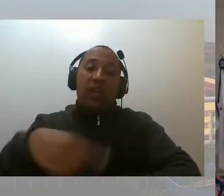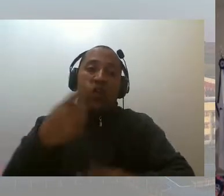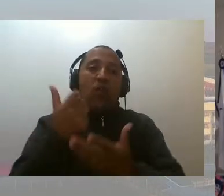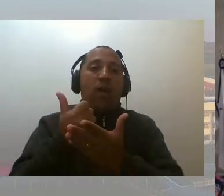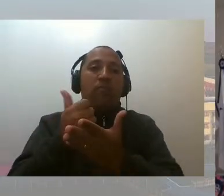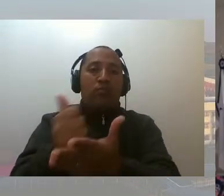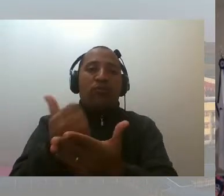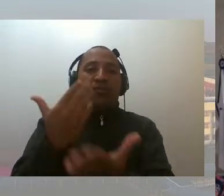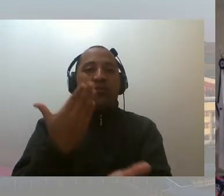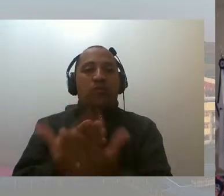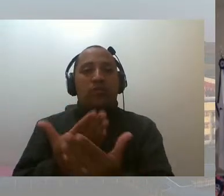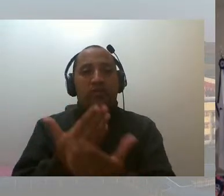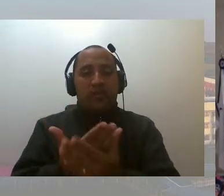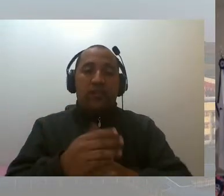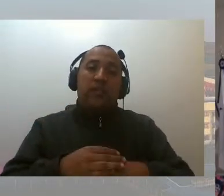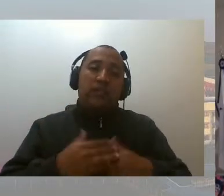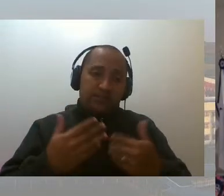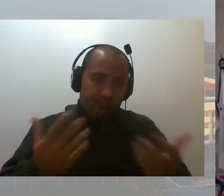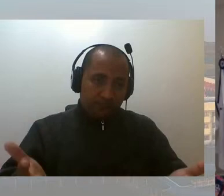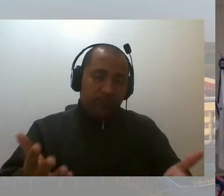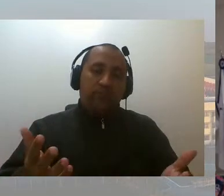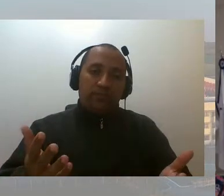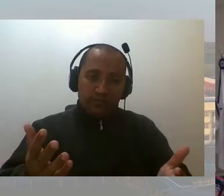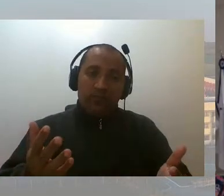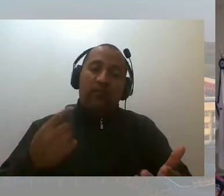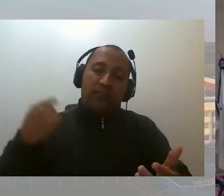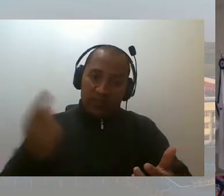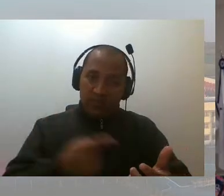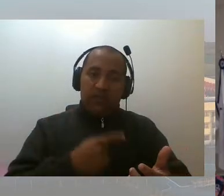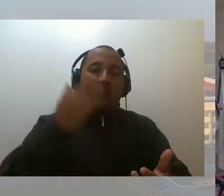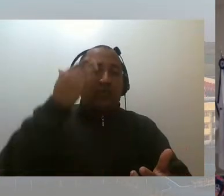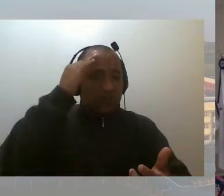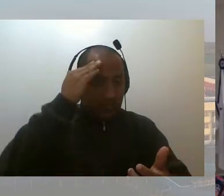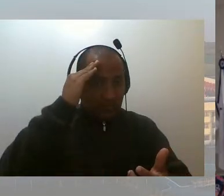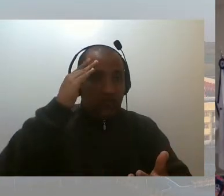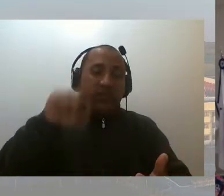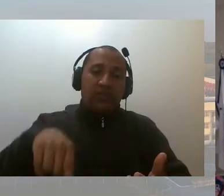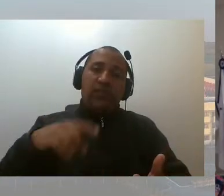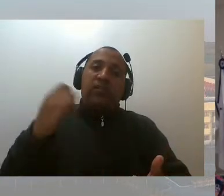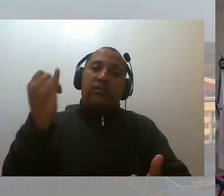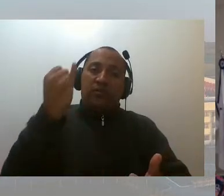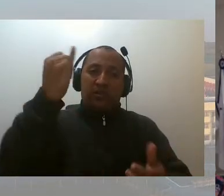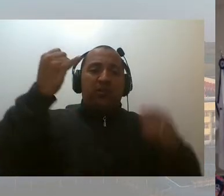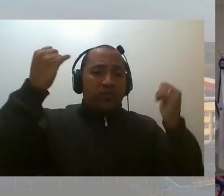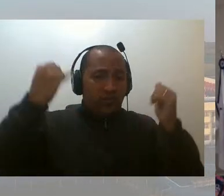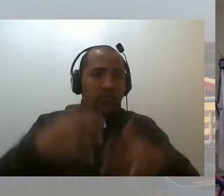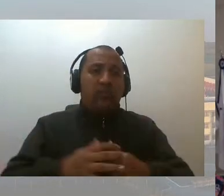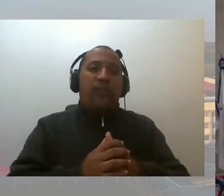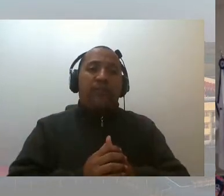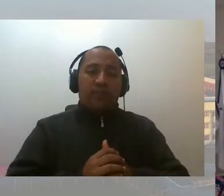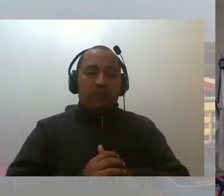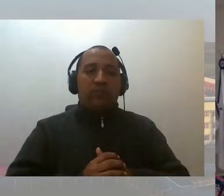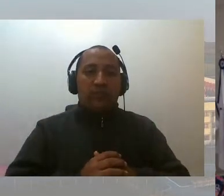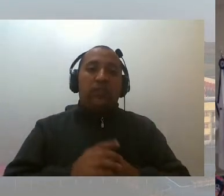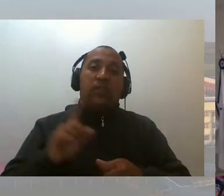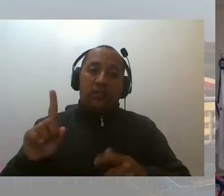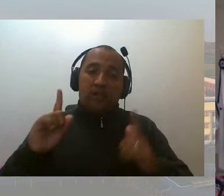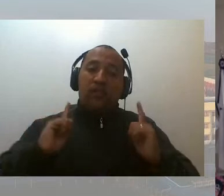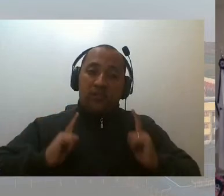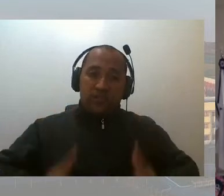estudantil. Portanto, não é preciso muito para entender essa essencialidade. Mesmo assim, a gestão